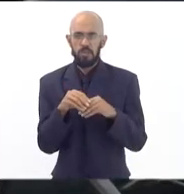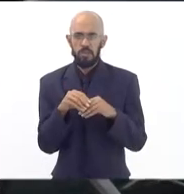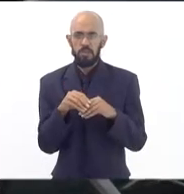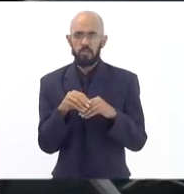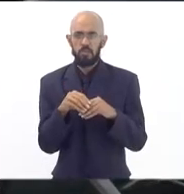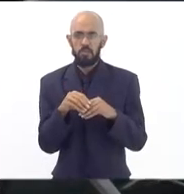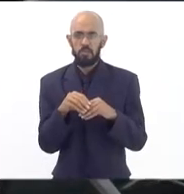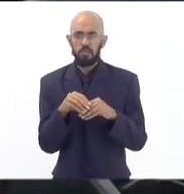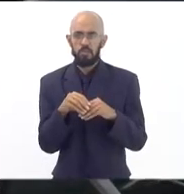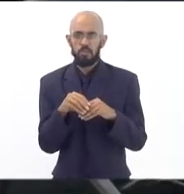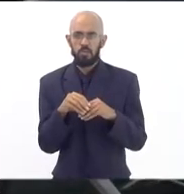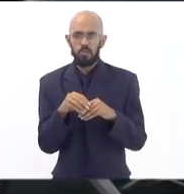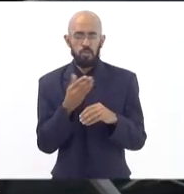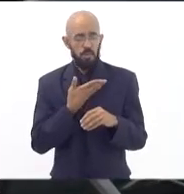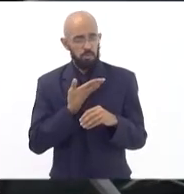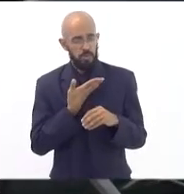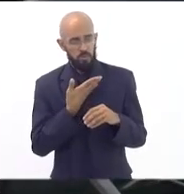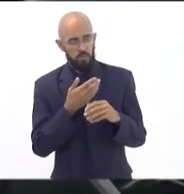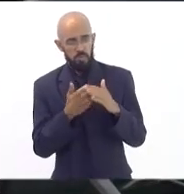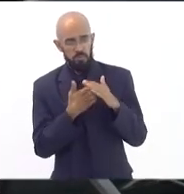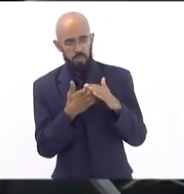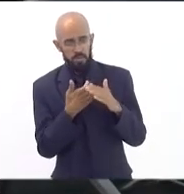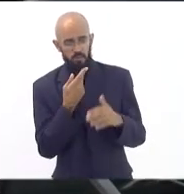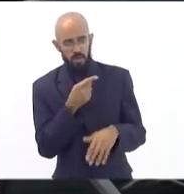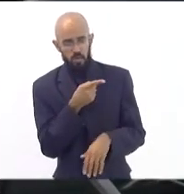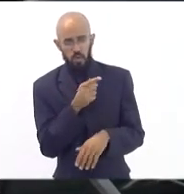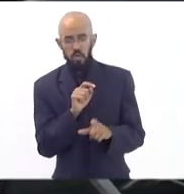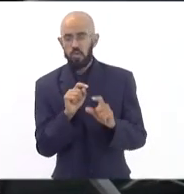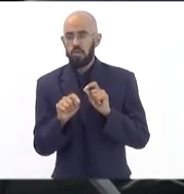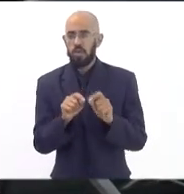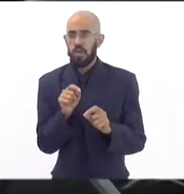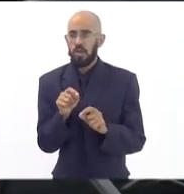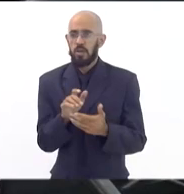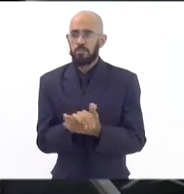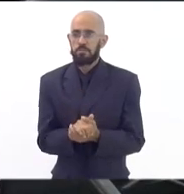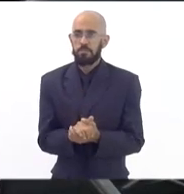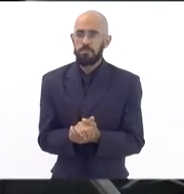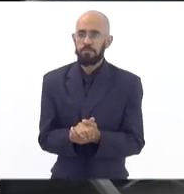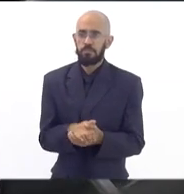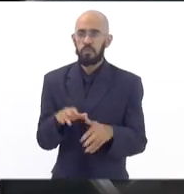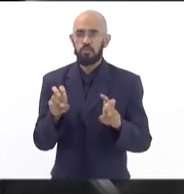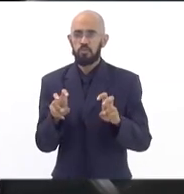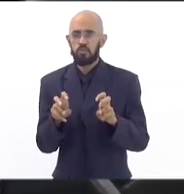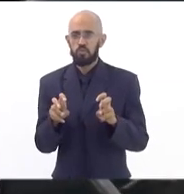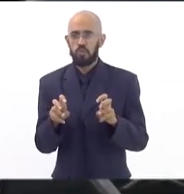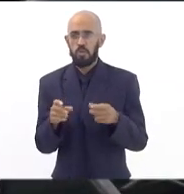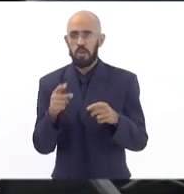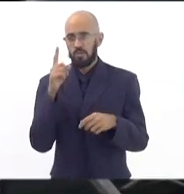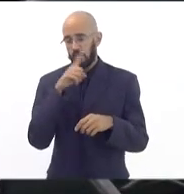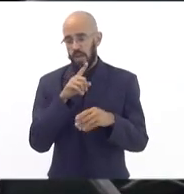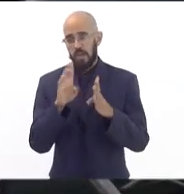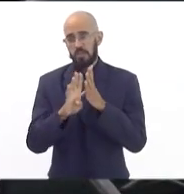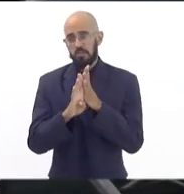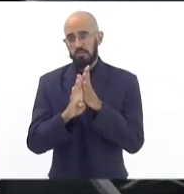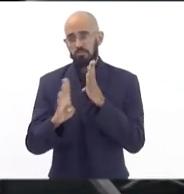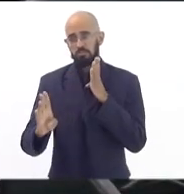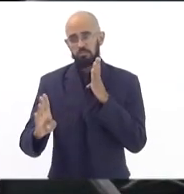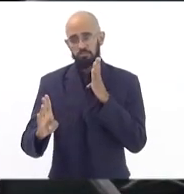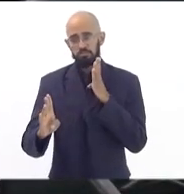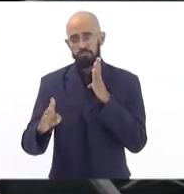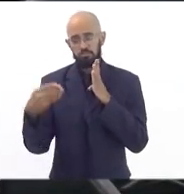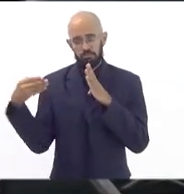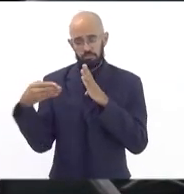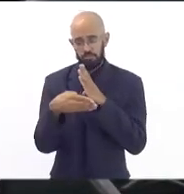complementando o que o amigo a SuperVia falou aceitas o impor tratando de buracos na malha Ferroviária